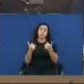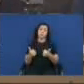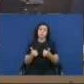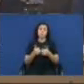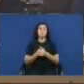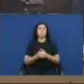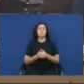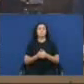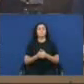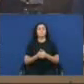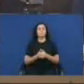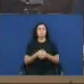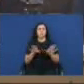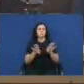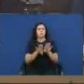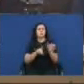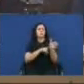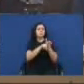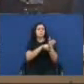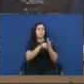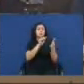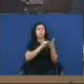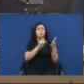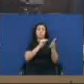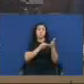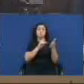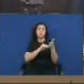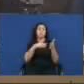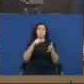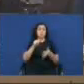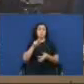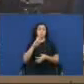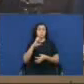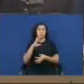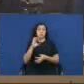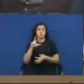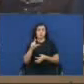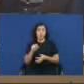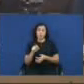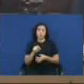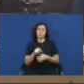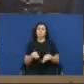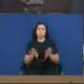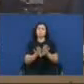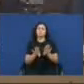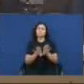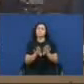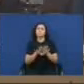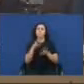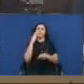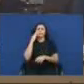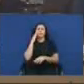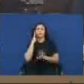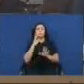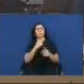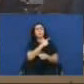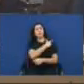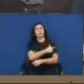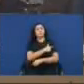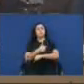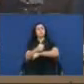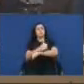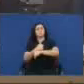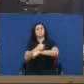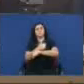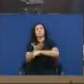Levei esse questionamento também com o secretário Marcelo Colli, também tem esse entendimento, mas a gente tem que respeitar a questão